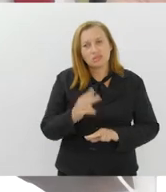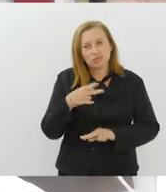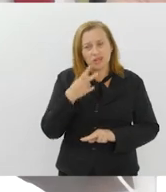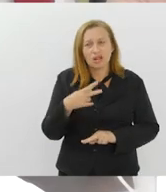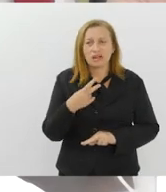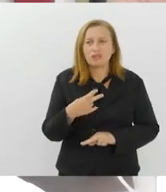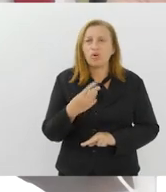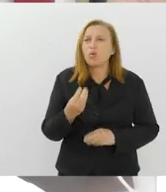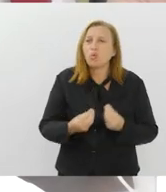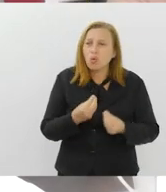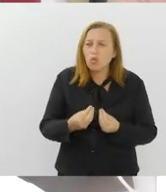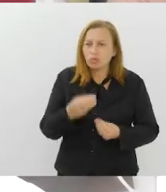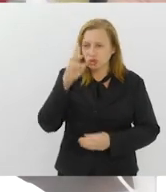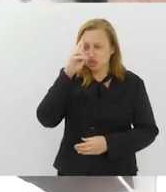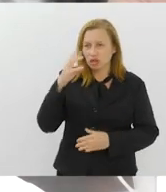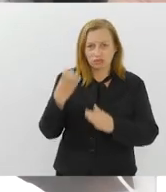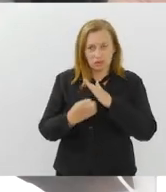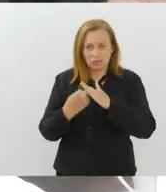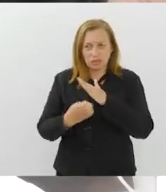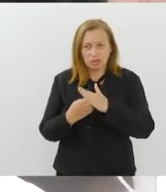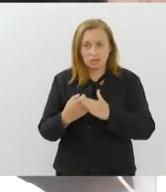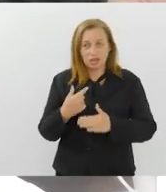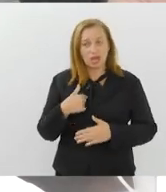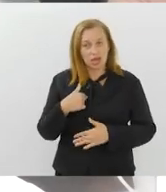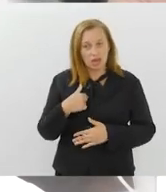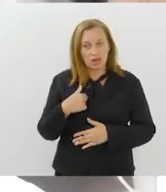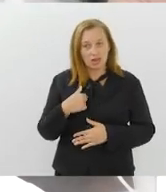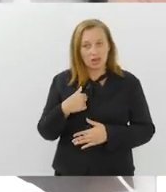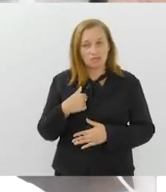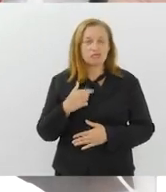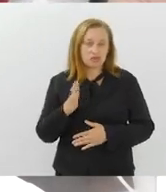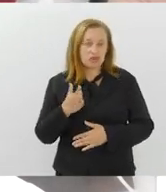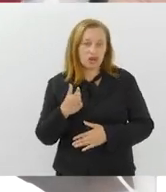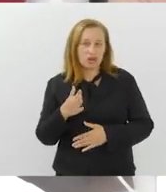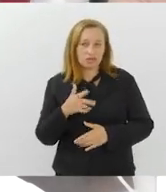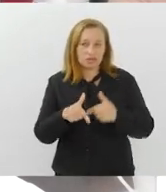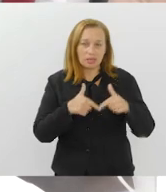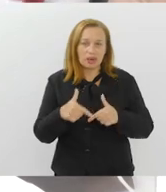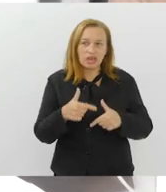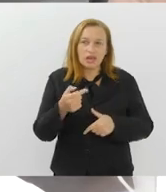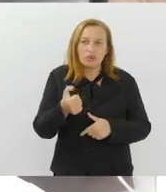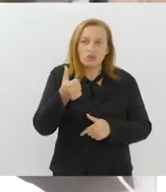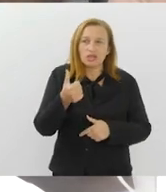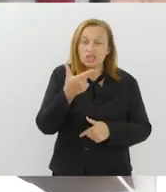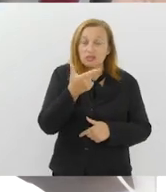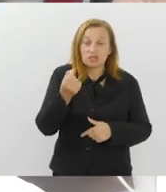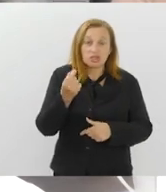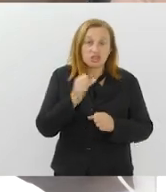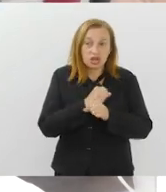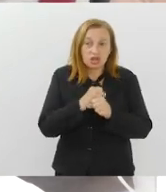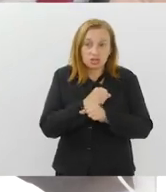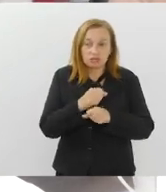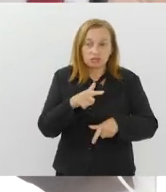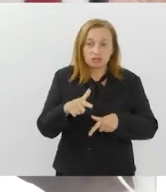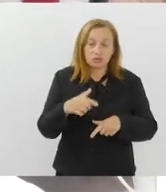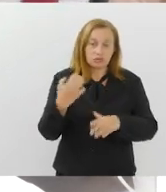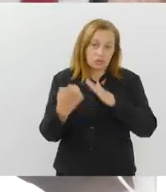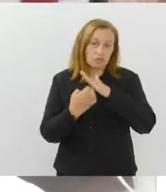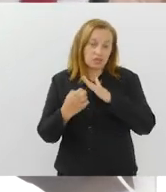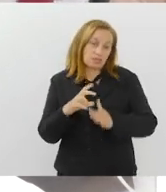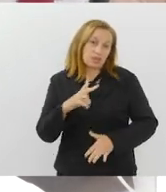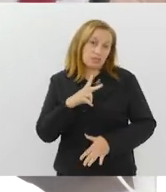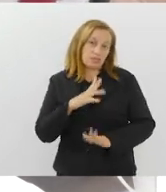não que um executivo de uma empresa... Eu vim do setor privado, por isso que eu estou dizendo. Trabalhei quase 20 anos no setor privado. E